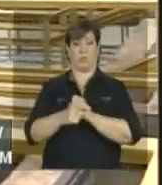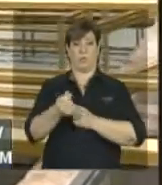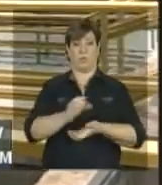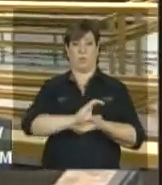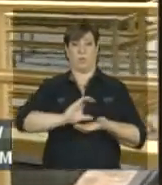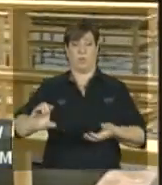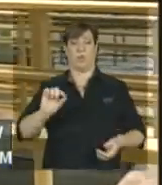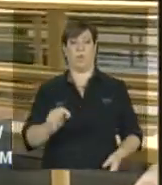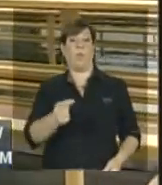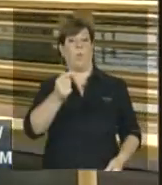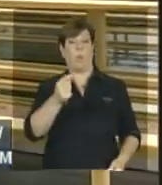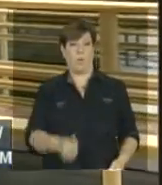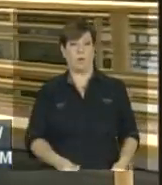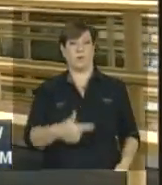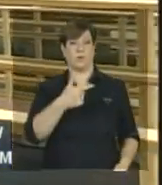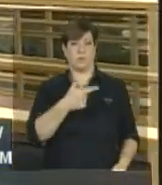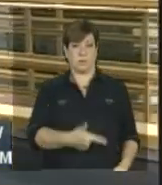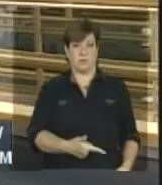investimentos é de quase